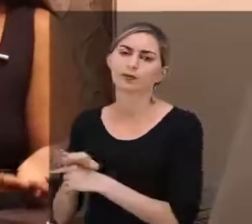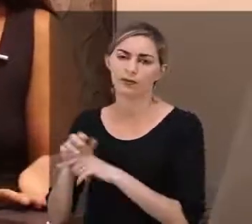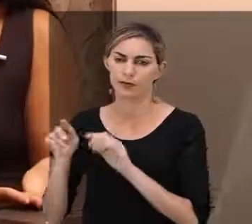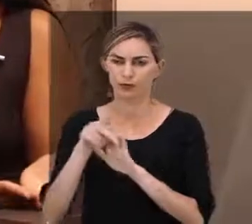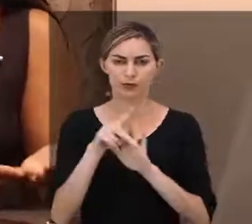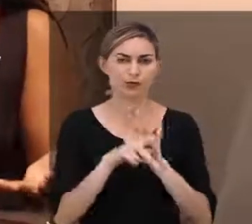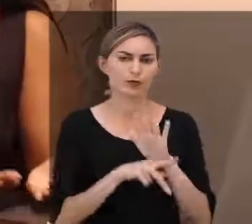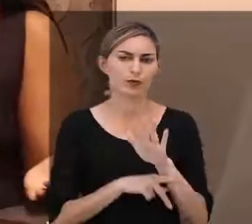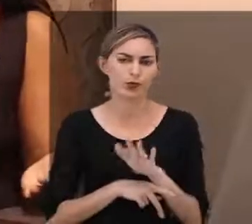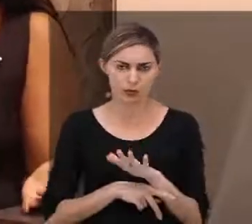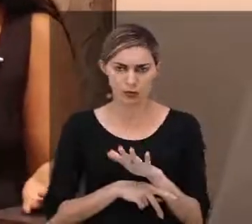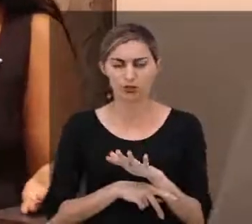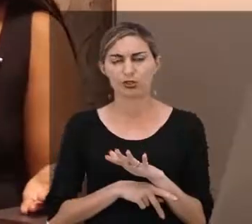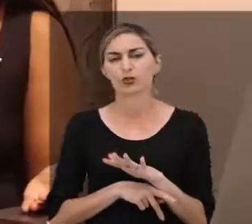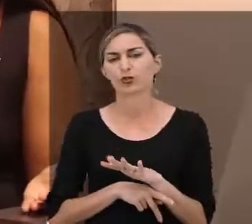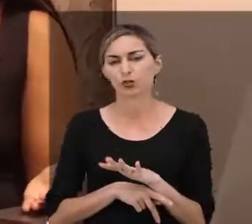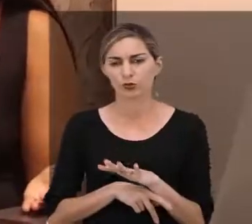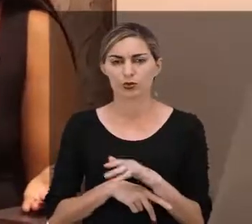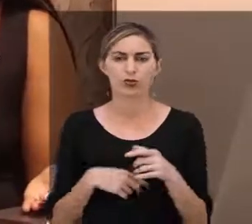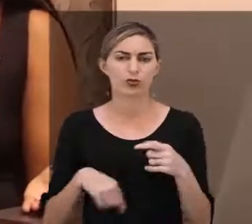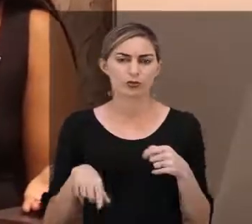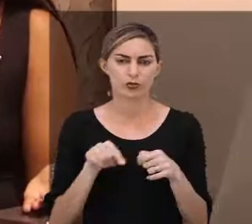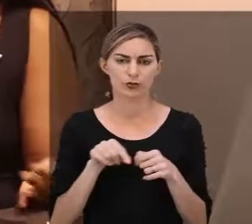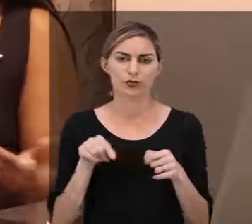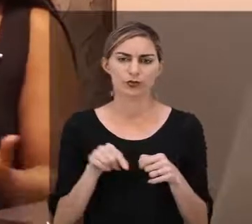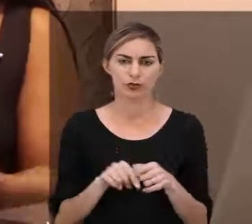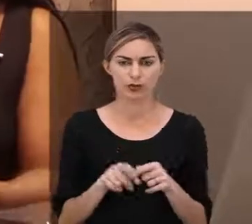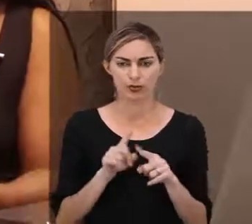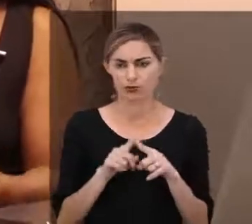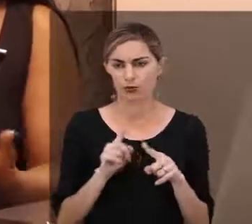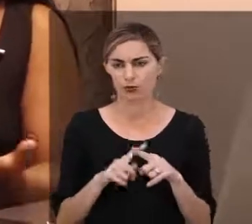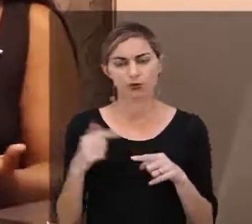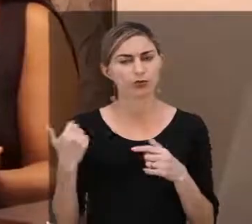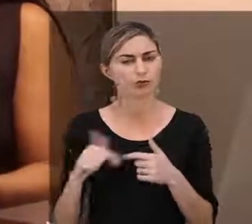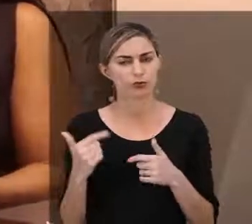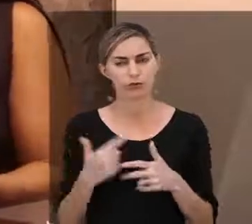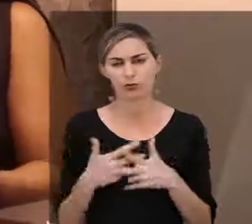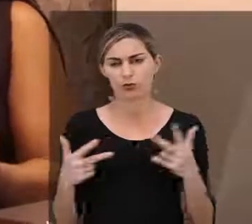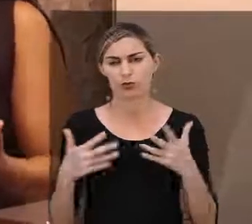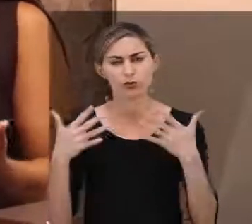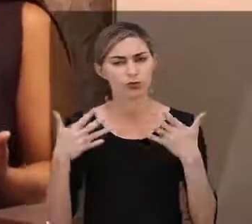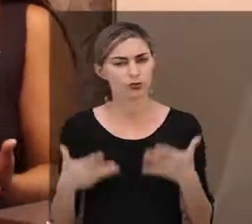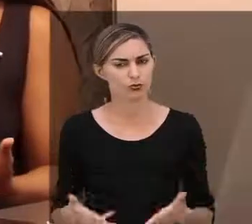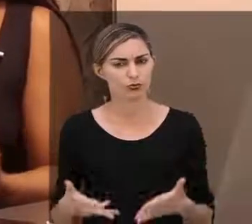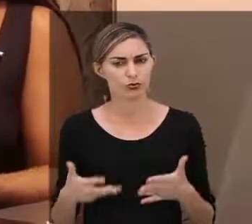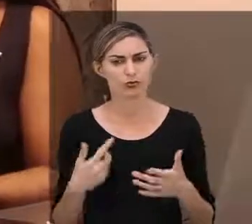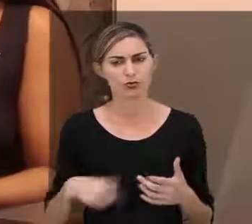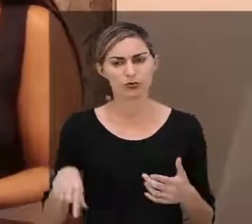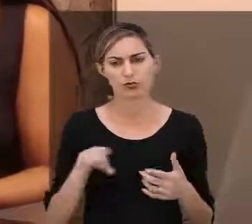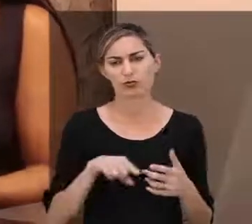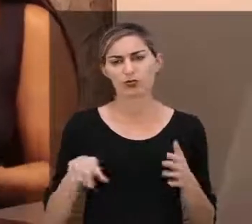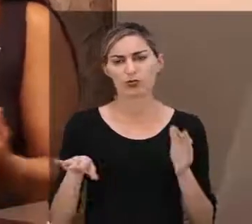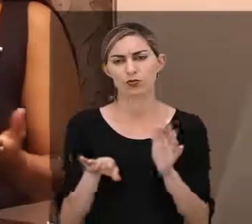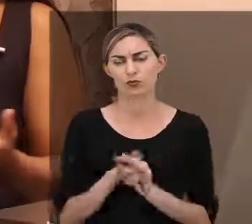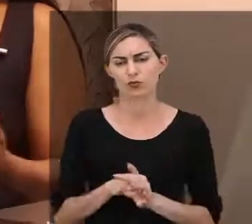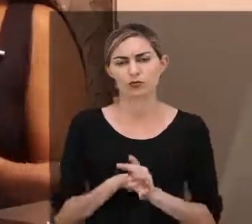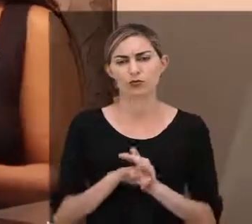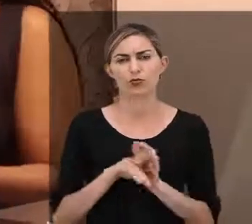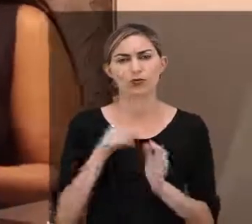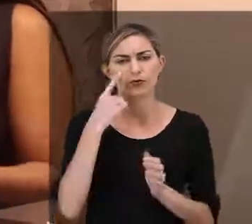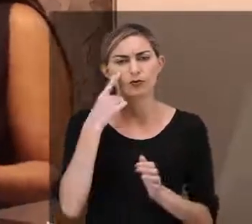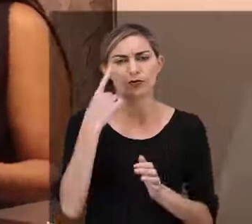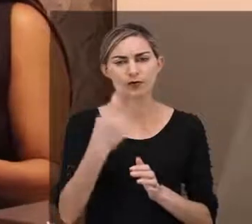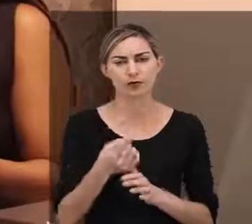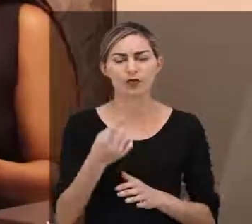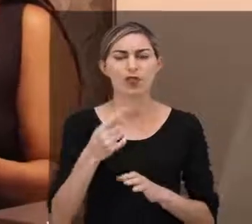projeto saia de acordo com o que a gente fez, né? Porque não tem coisa mais chata do que a gente chegar numa obra e ver que de